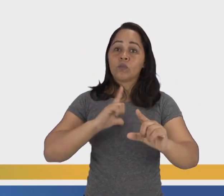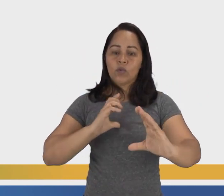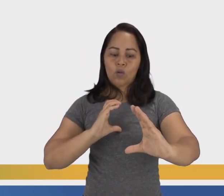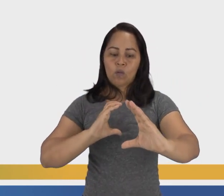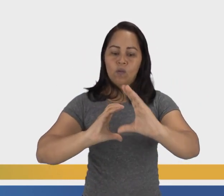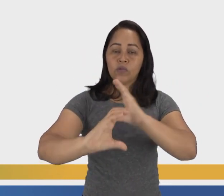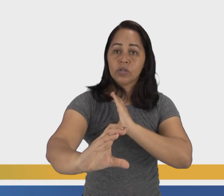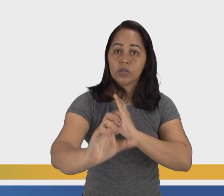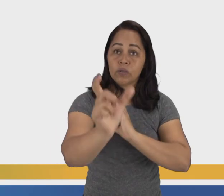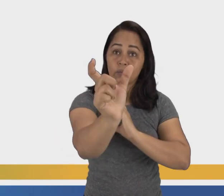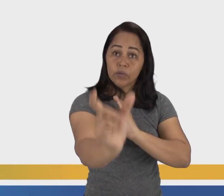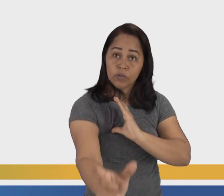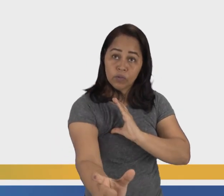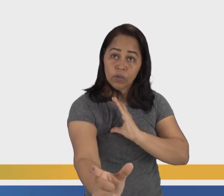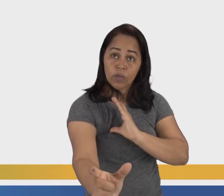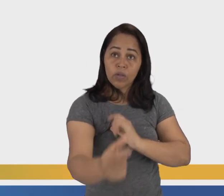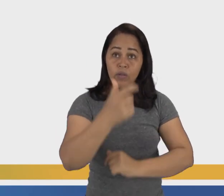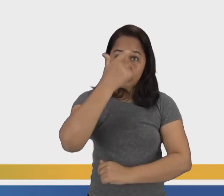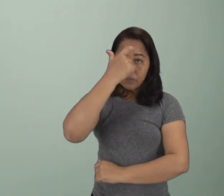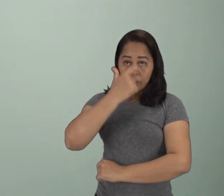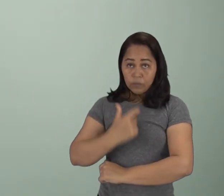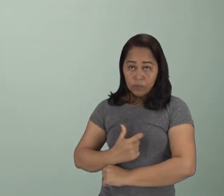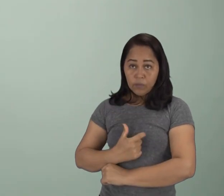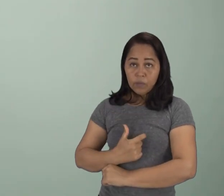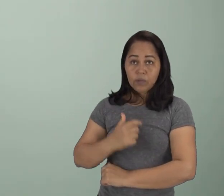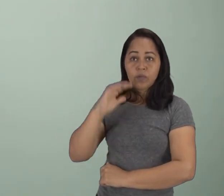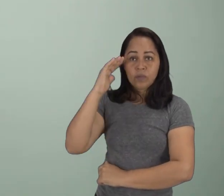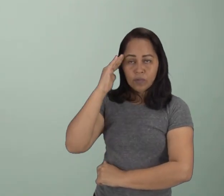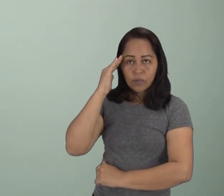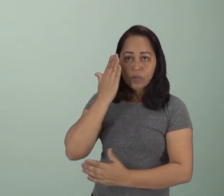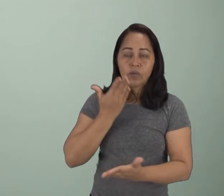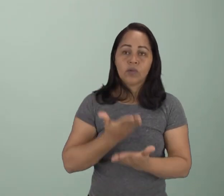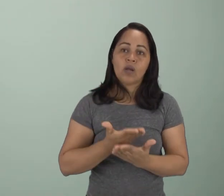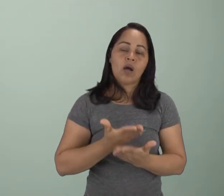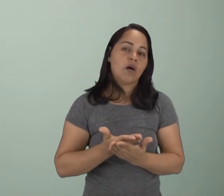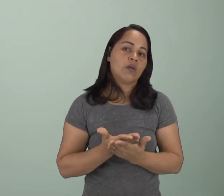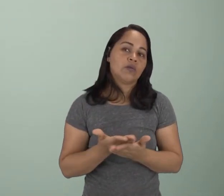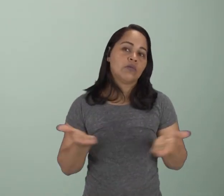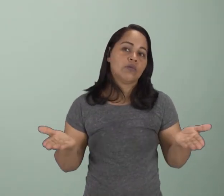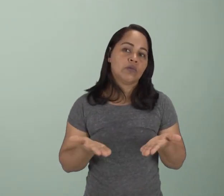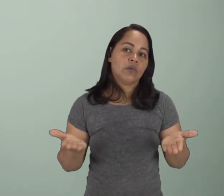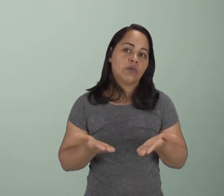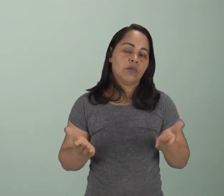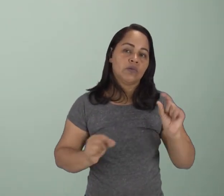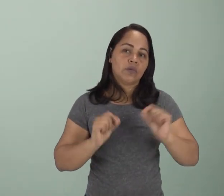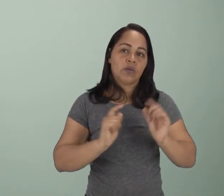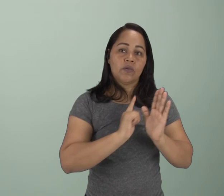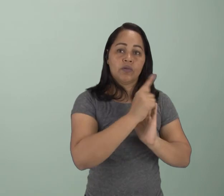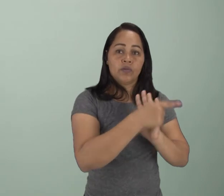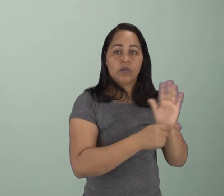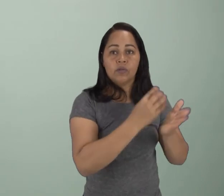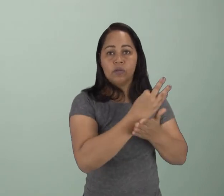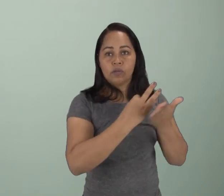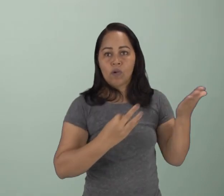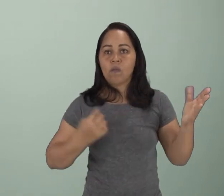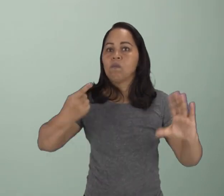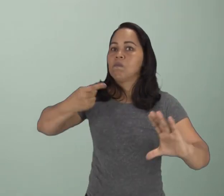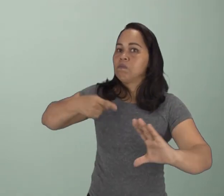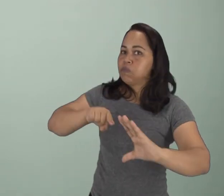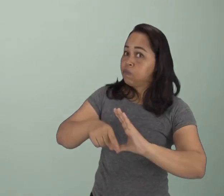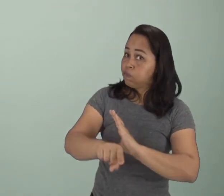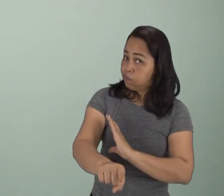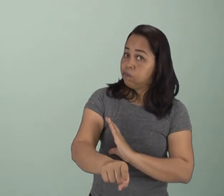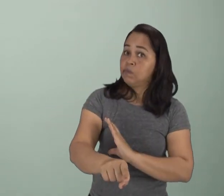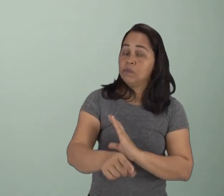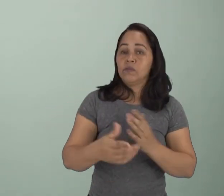entre locutor e interlocutor. Na nossa aula de hoje, nós percebemos que o gênero textual ele vai além